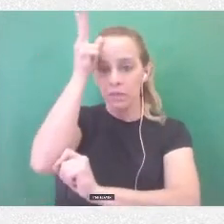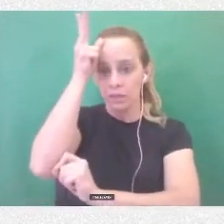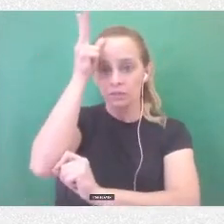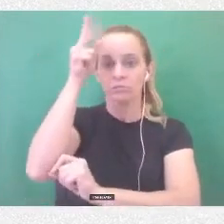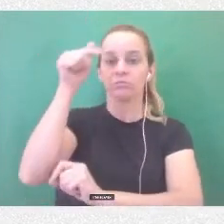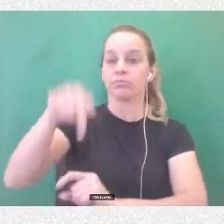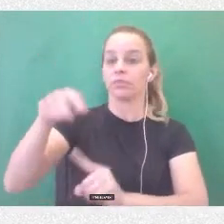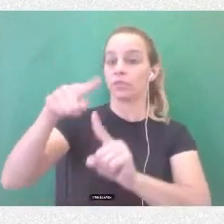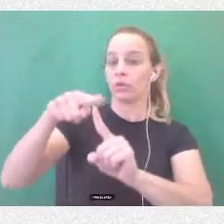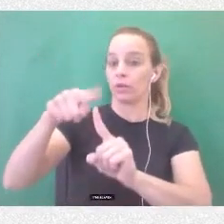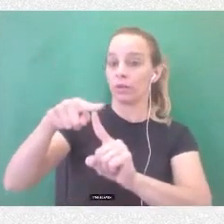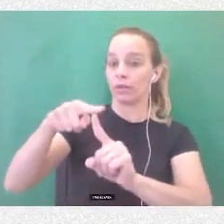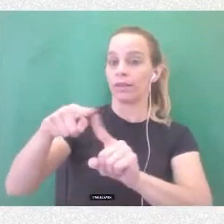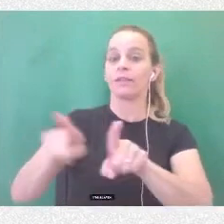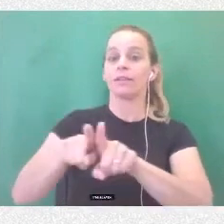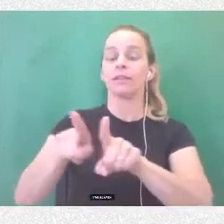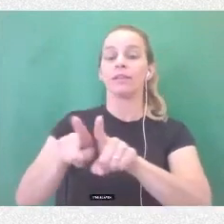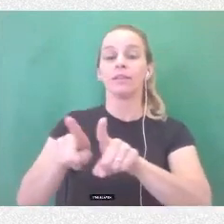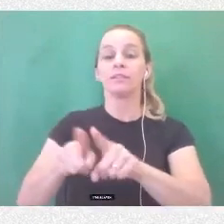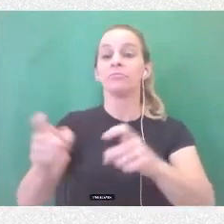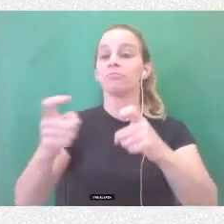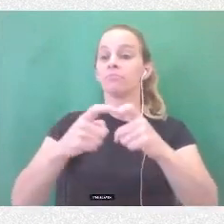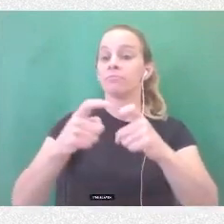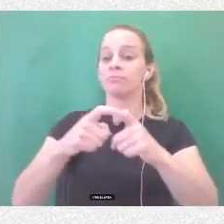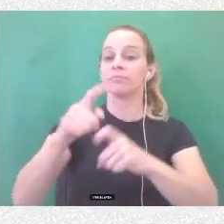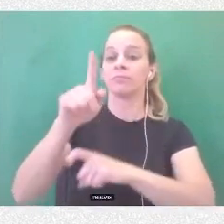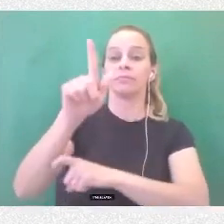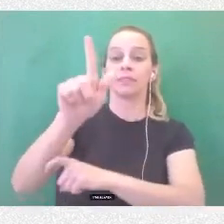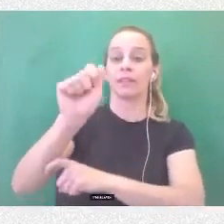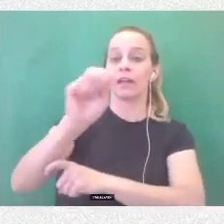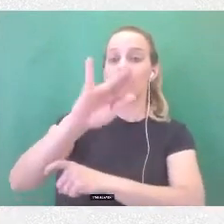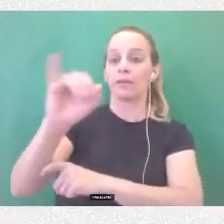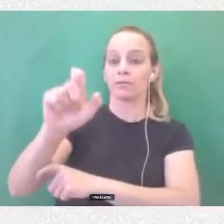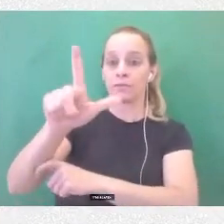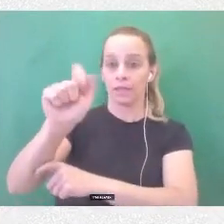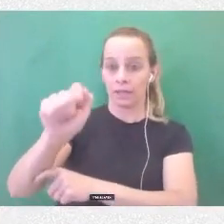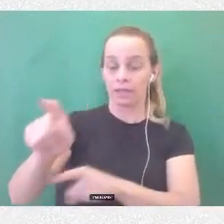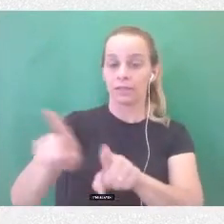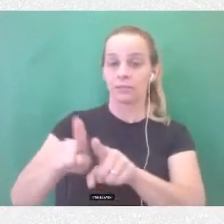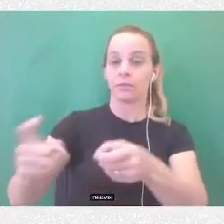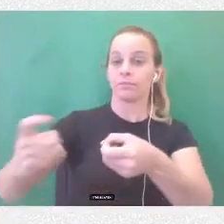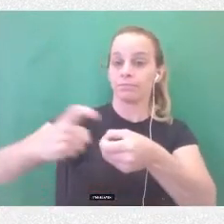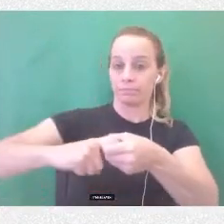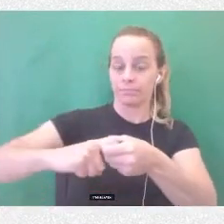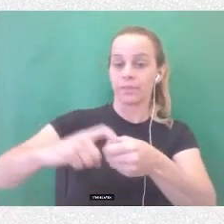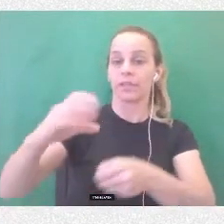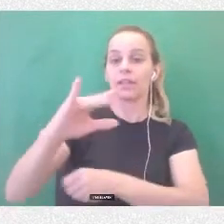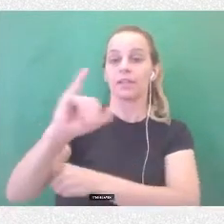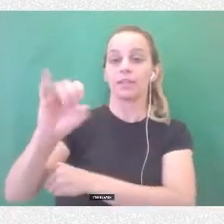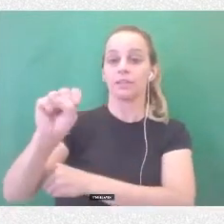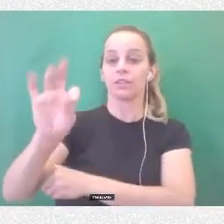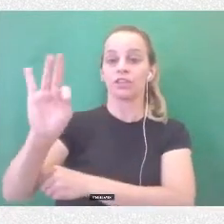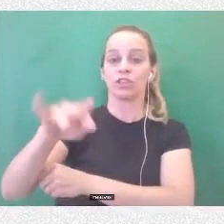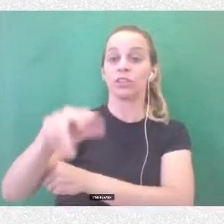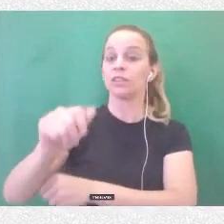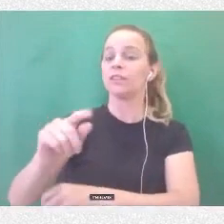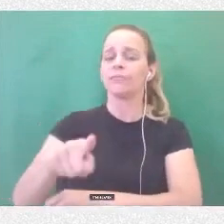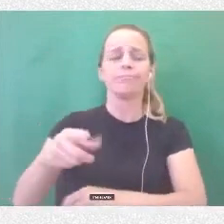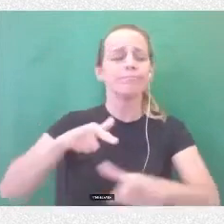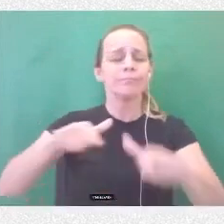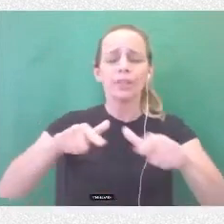aqui a doutora Gabriela na Secretaria Municipal, que em parceria com a doutora Cristina tem feito um trabalho excelente